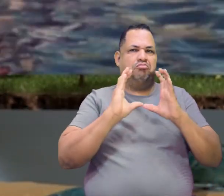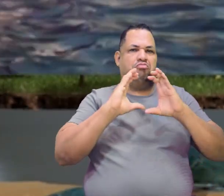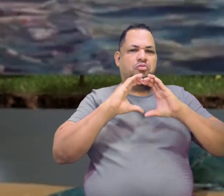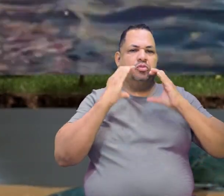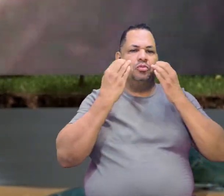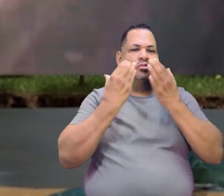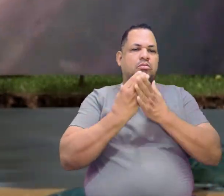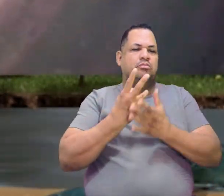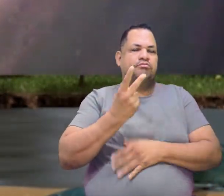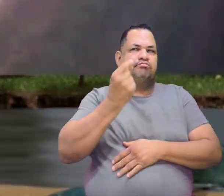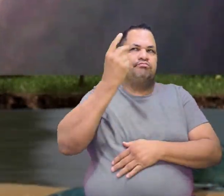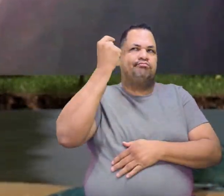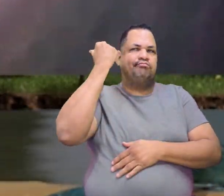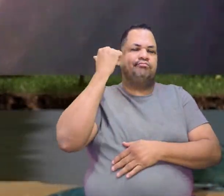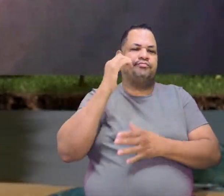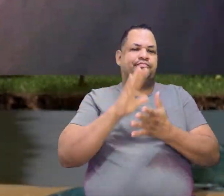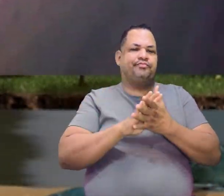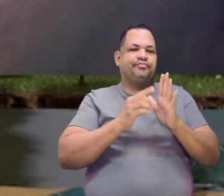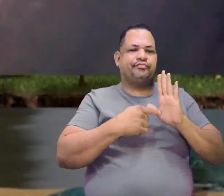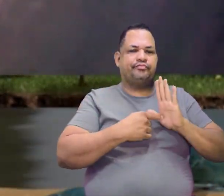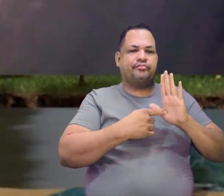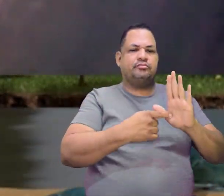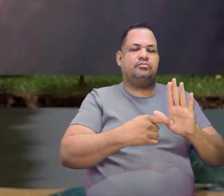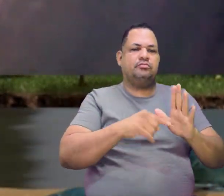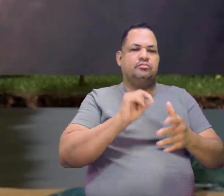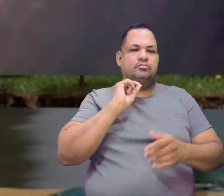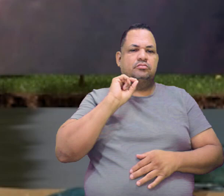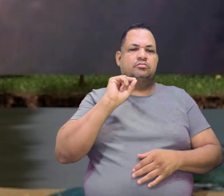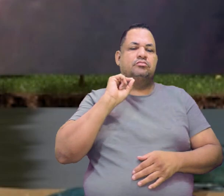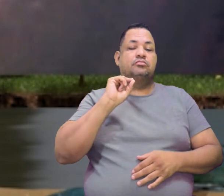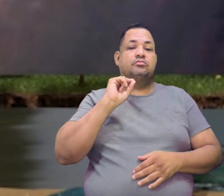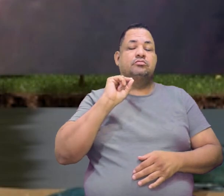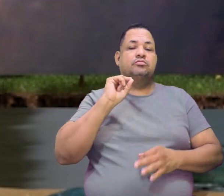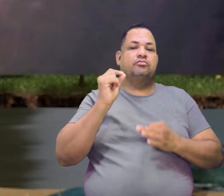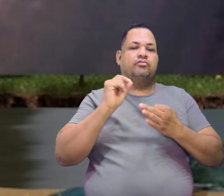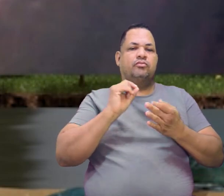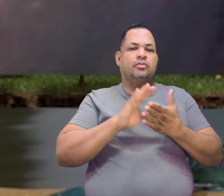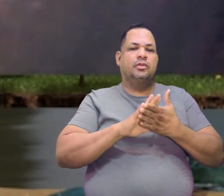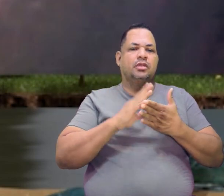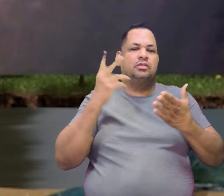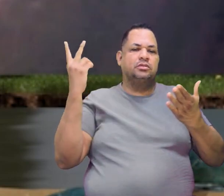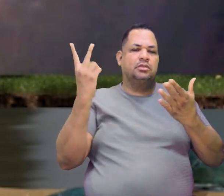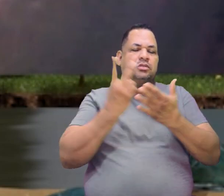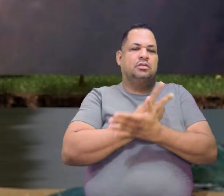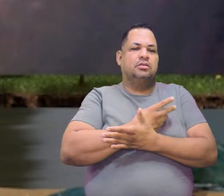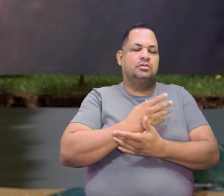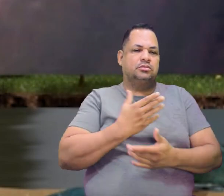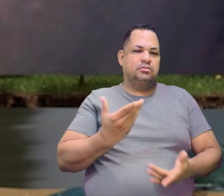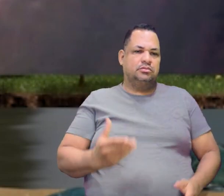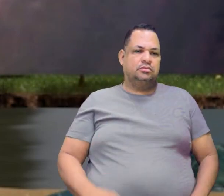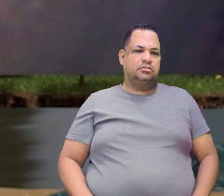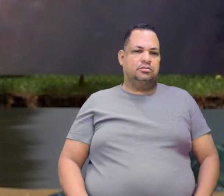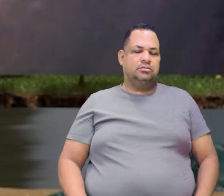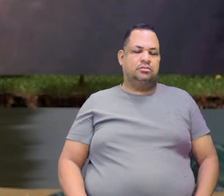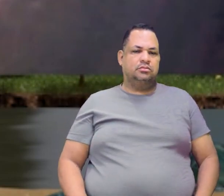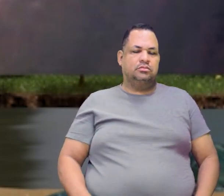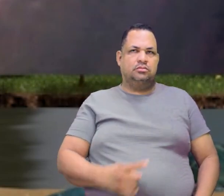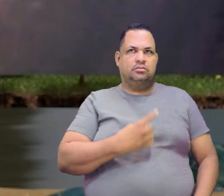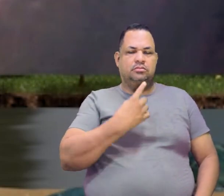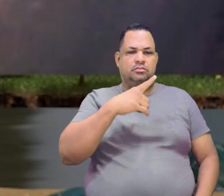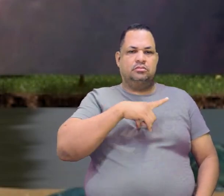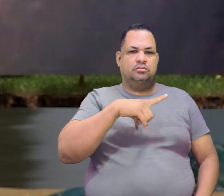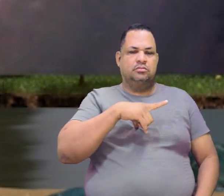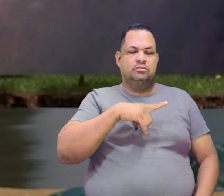também, né? E aí retrata um pouco do que vinha a ser essa saga. Olha, nós tivemos no